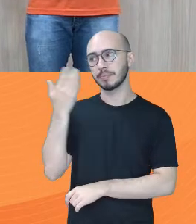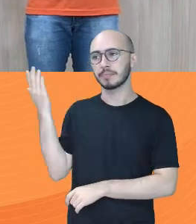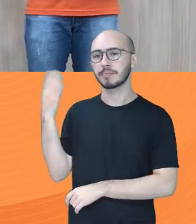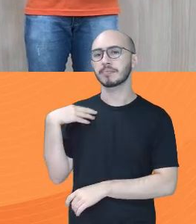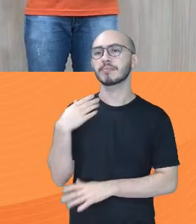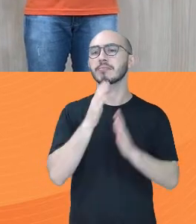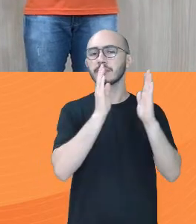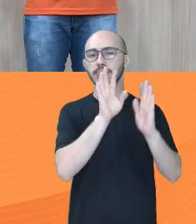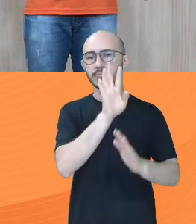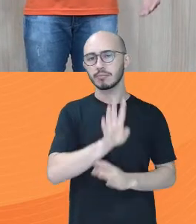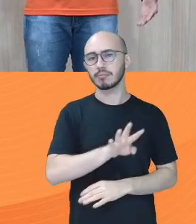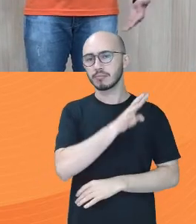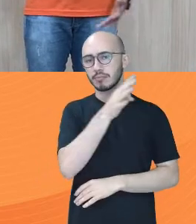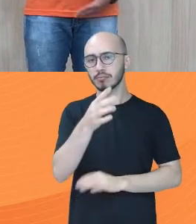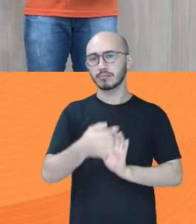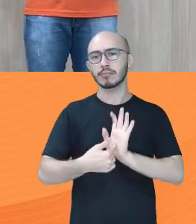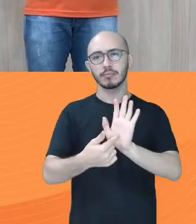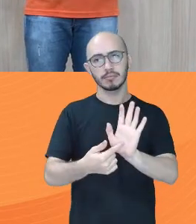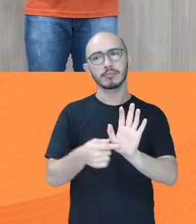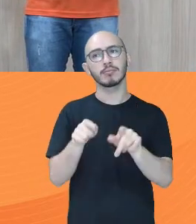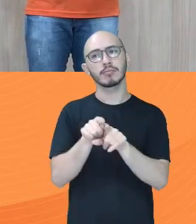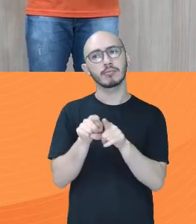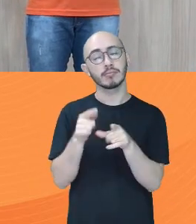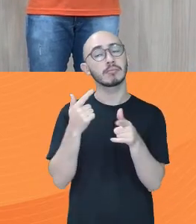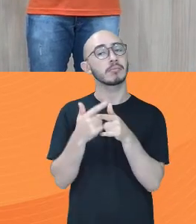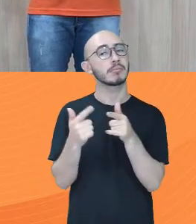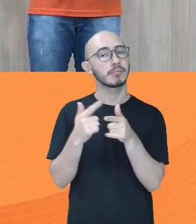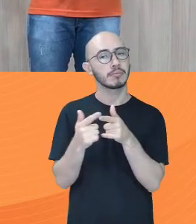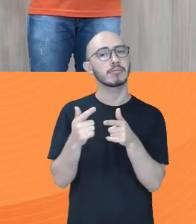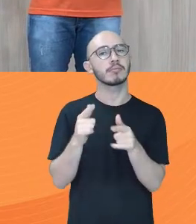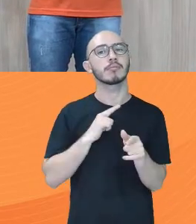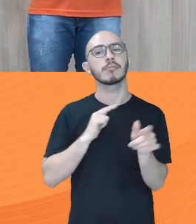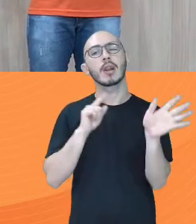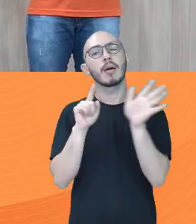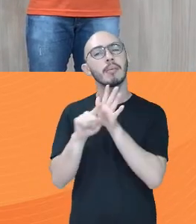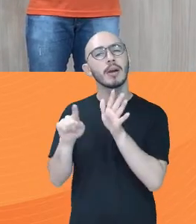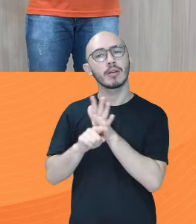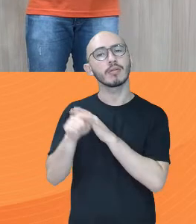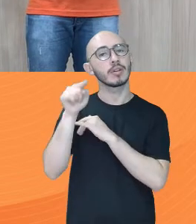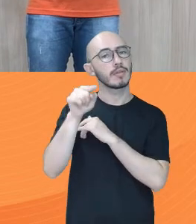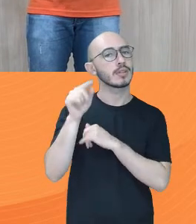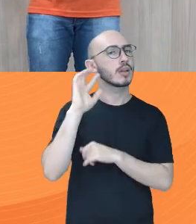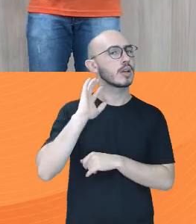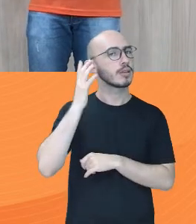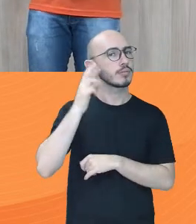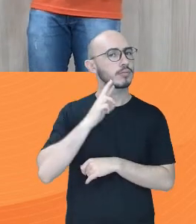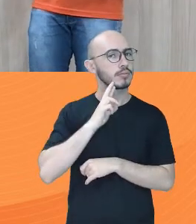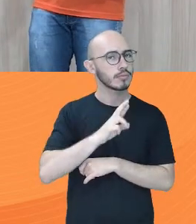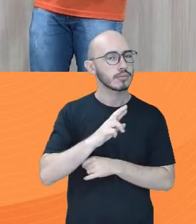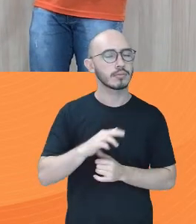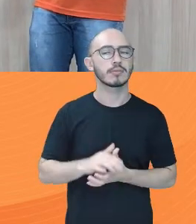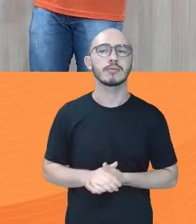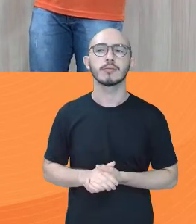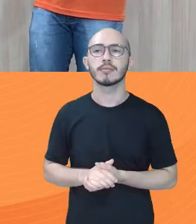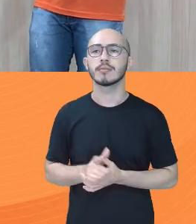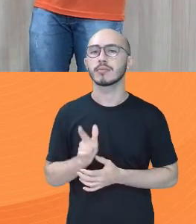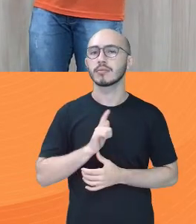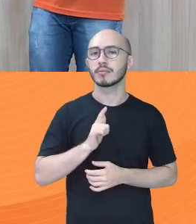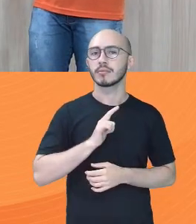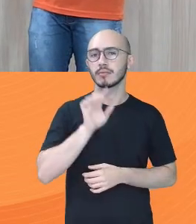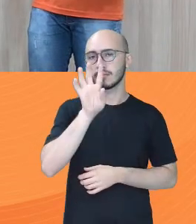cada tabela que vai ser apresentada aí nos problemas e nas questões que você vai resolver, certo? Então, eu tenho aqui uma